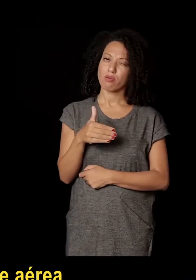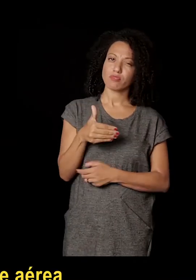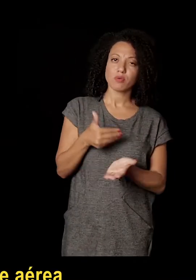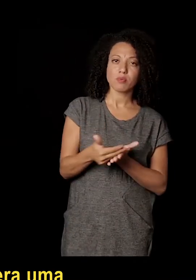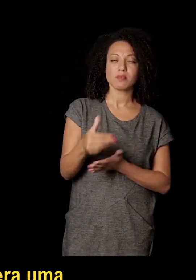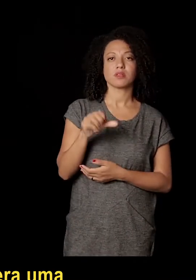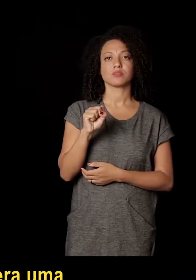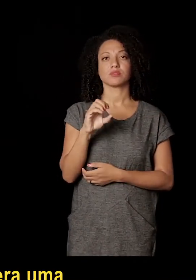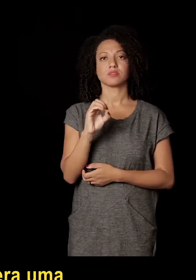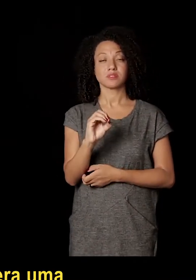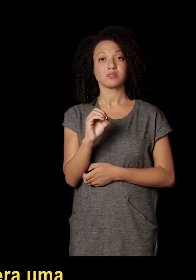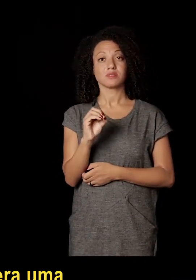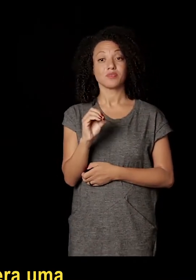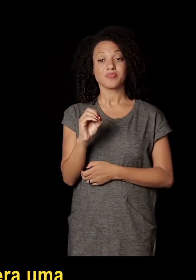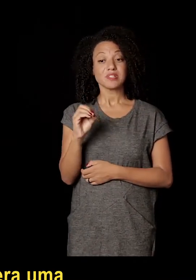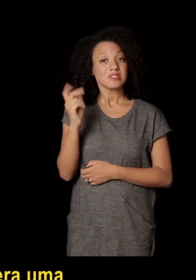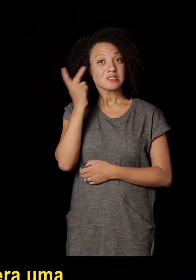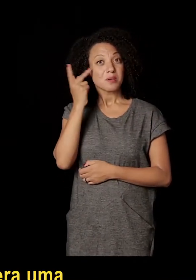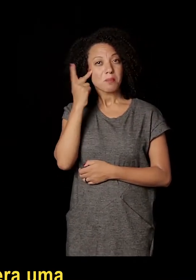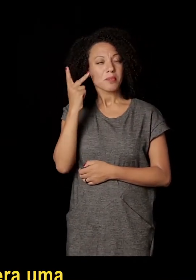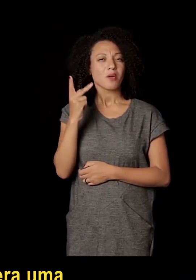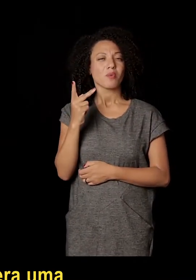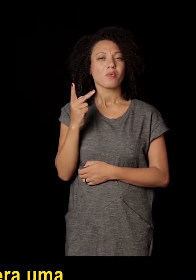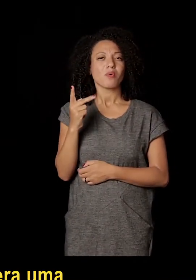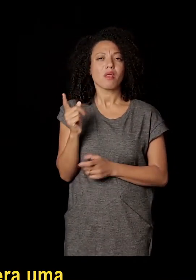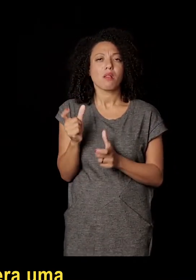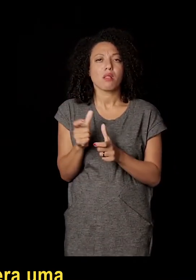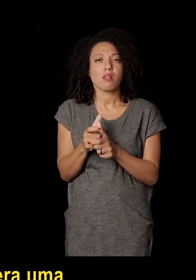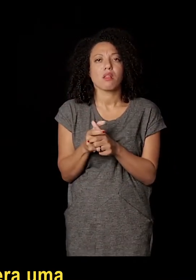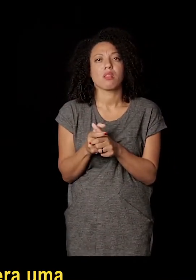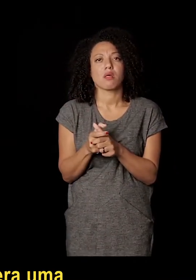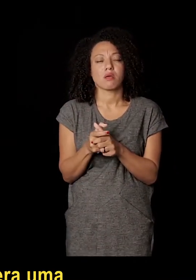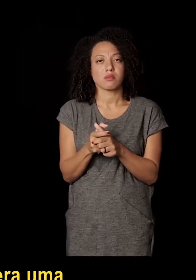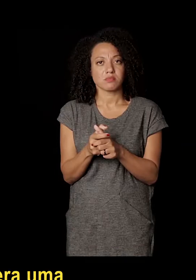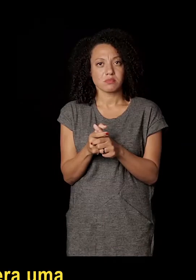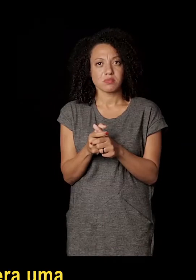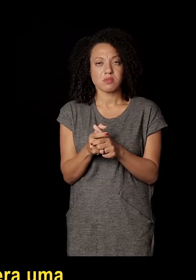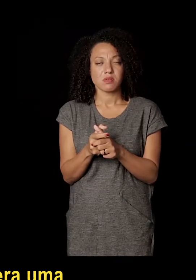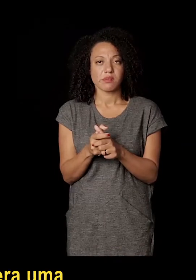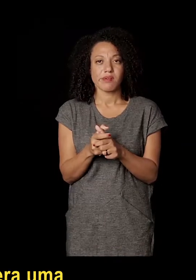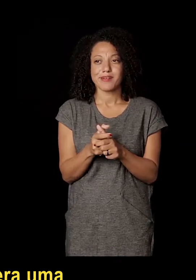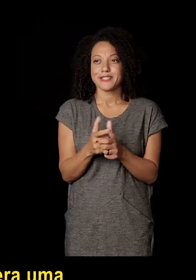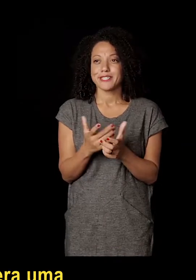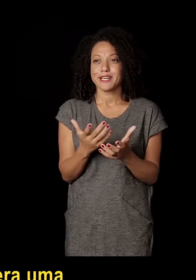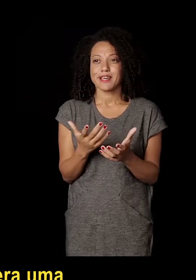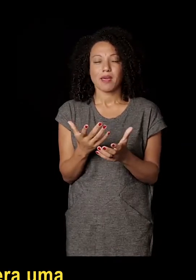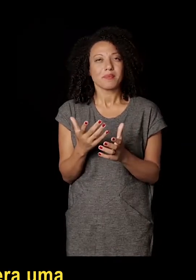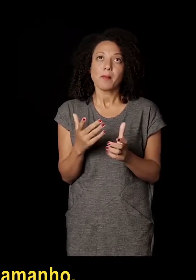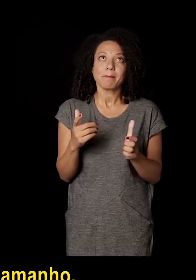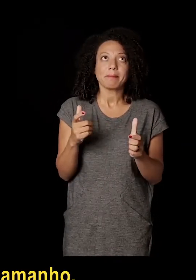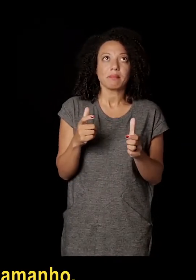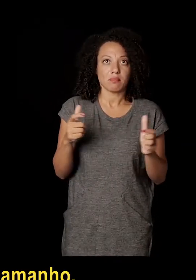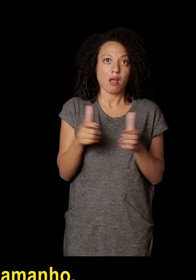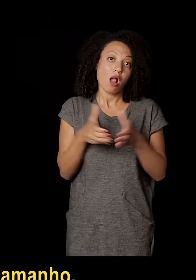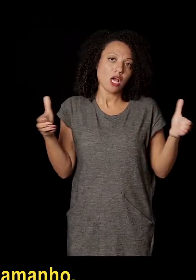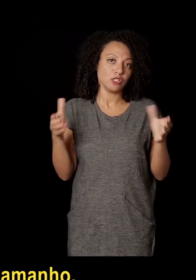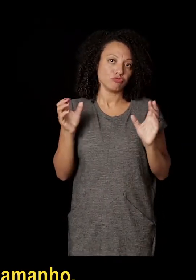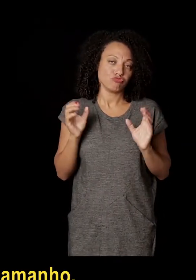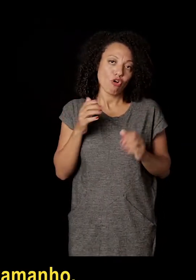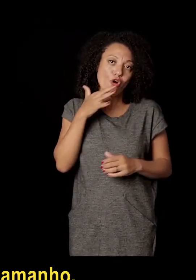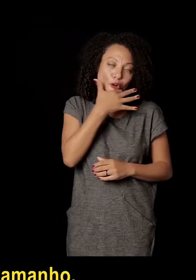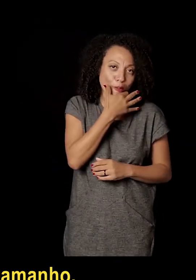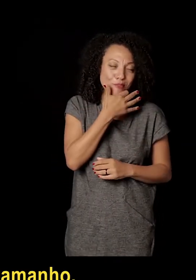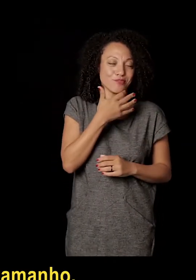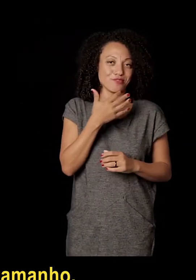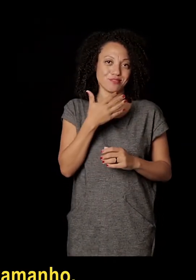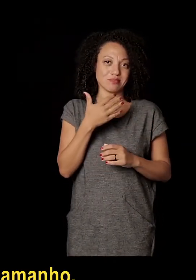1979, 80, fim de 79, início dos 80, era uma cidade provinciana, uma cidade pequena, uma cidade não